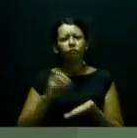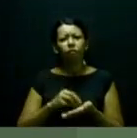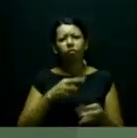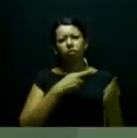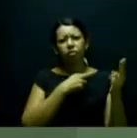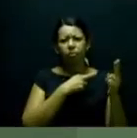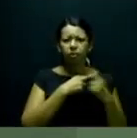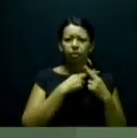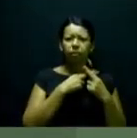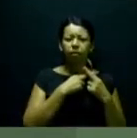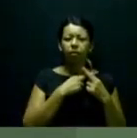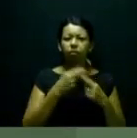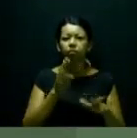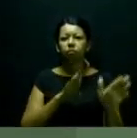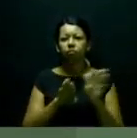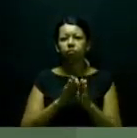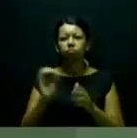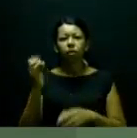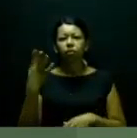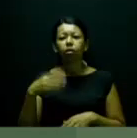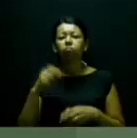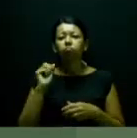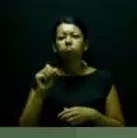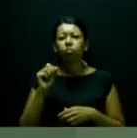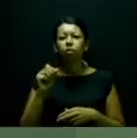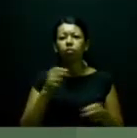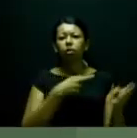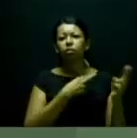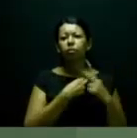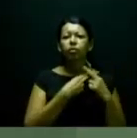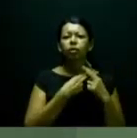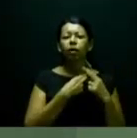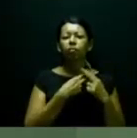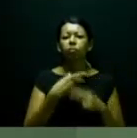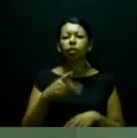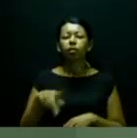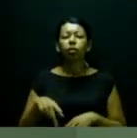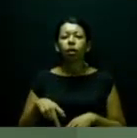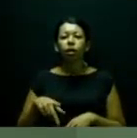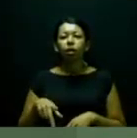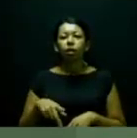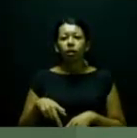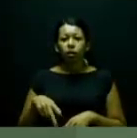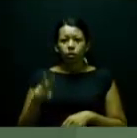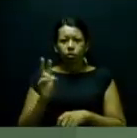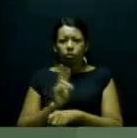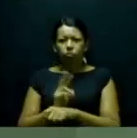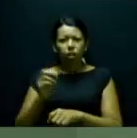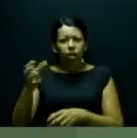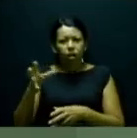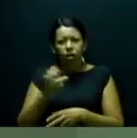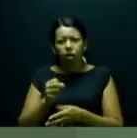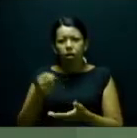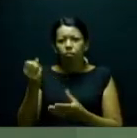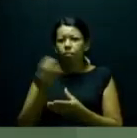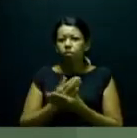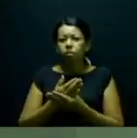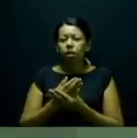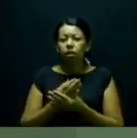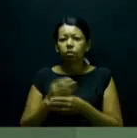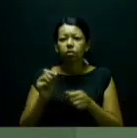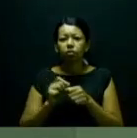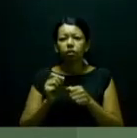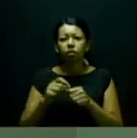que acontece, qual é o controle? Quem é o responsável para ter o controle, para pegar o processo, colocar embaixo do braço e fazer